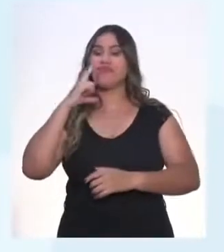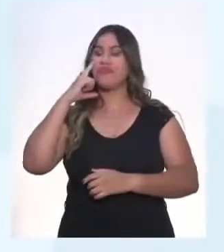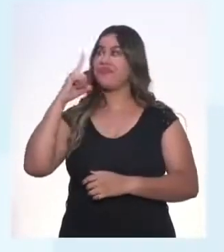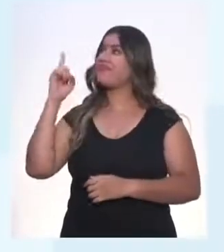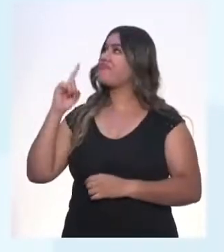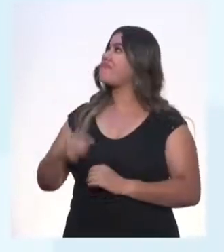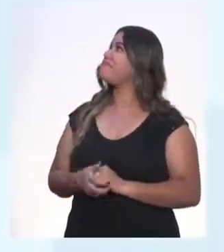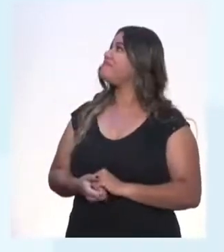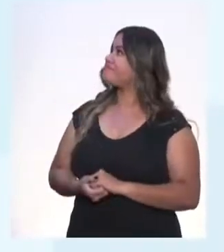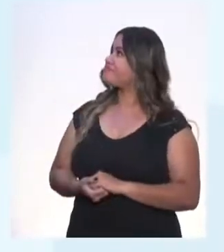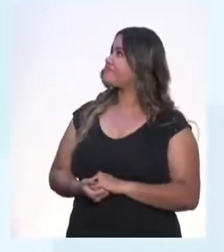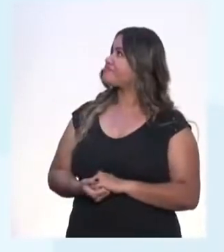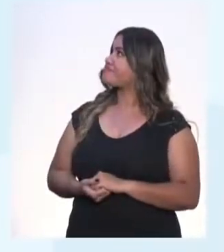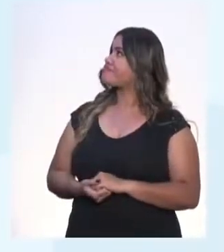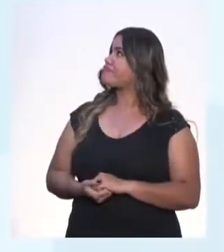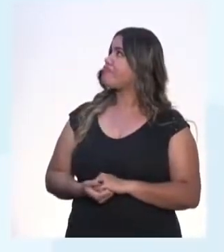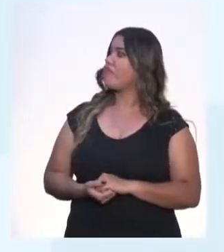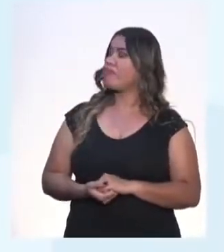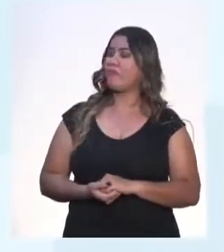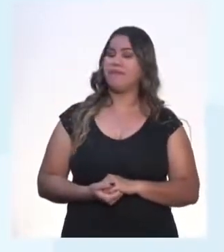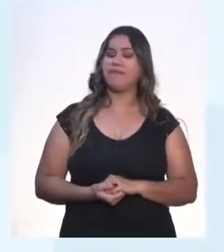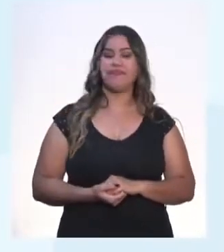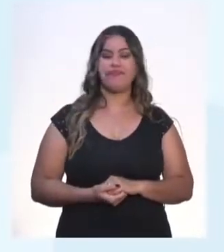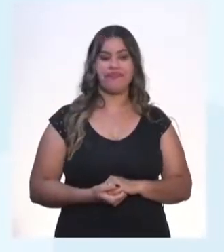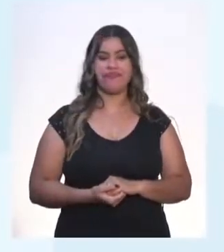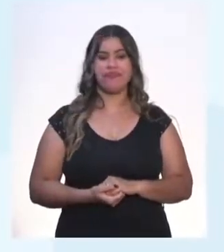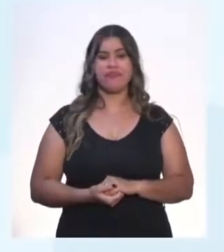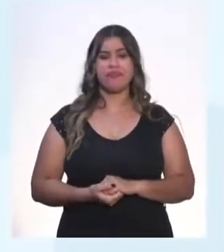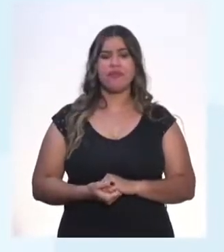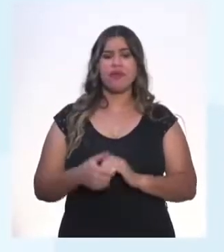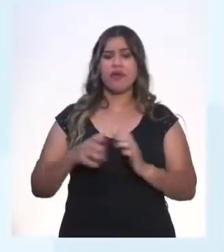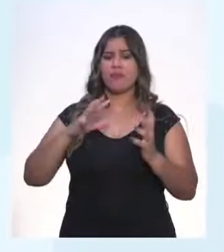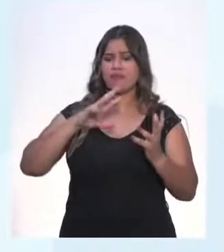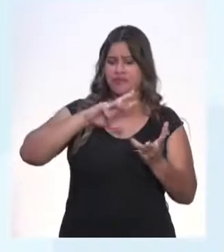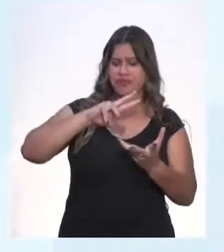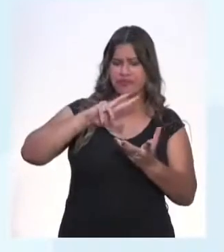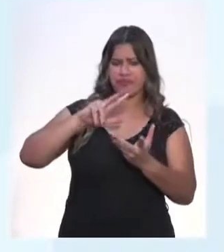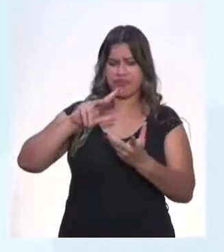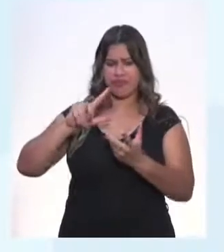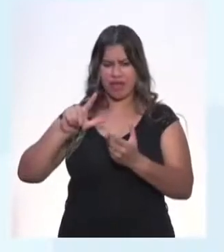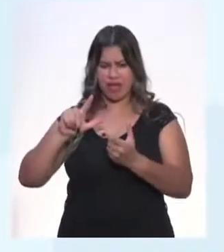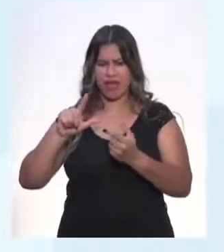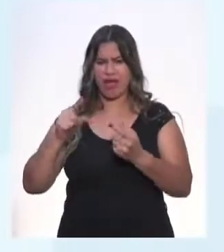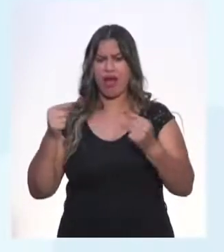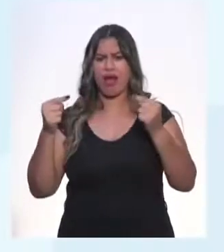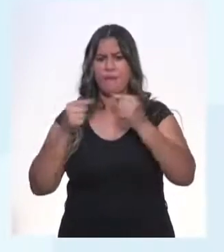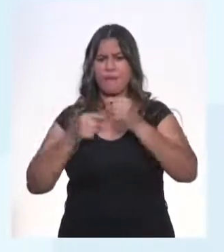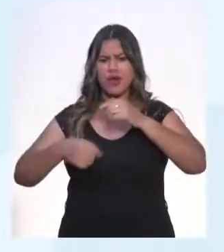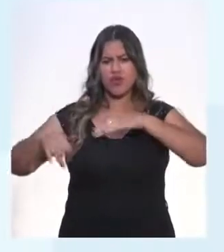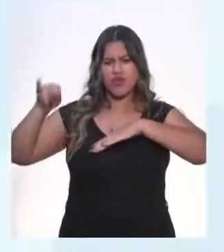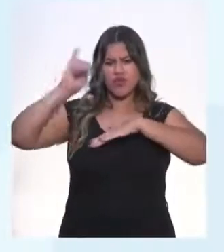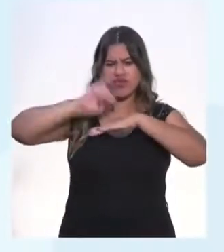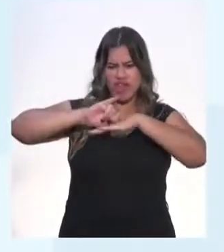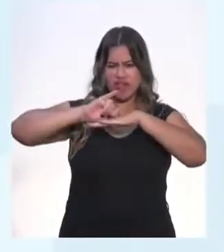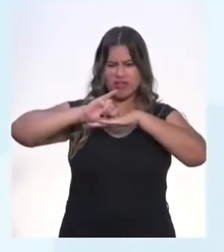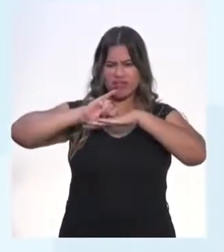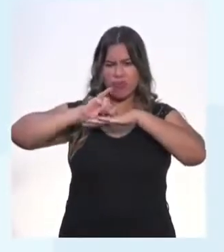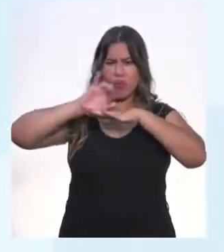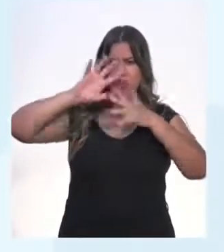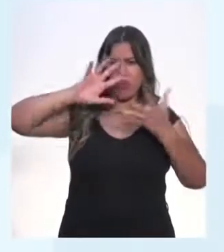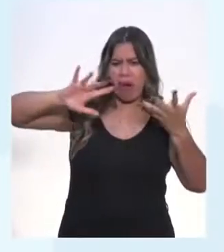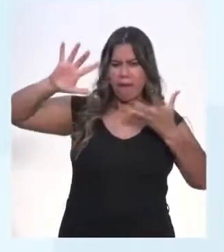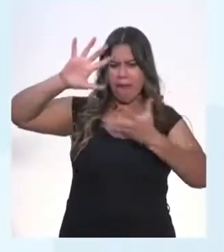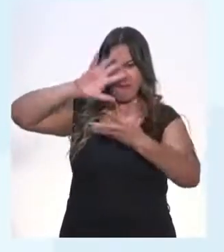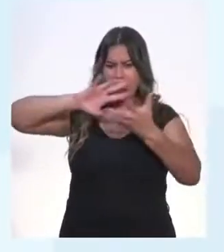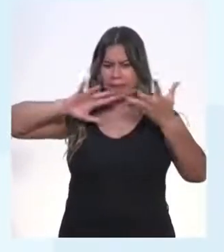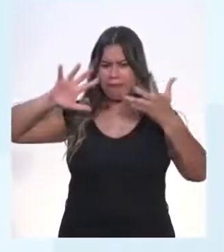para vocês, no número, tela número 4, que diz assim: será que o planeta Terra é o centro do